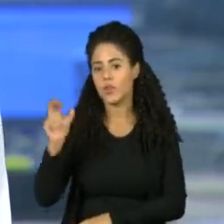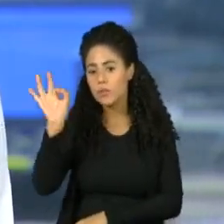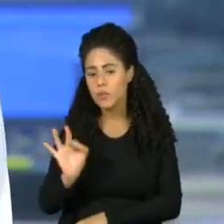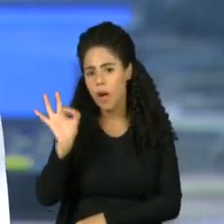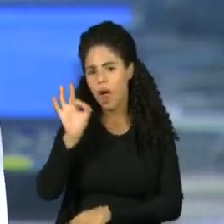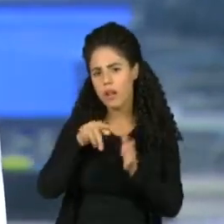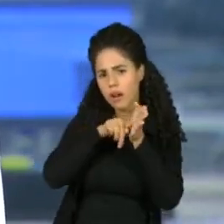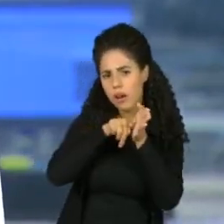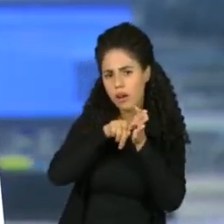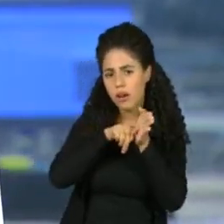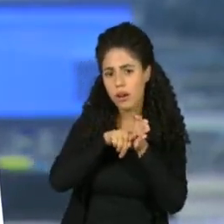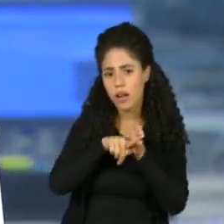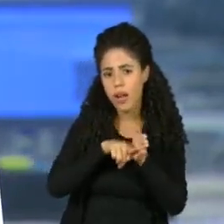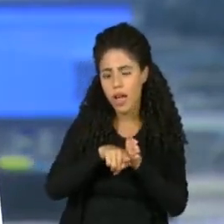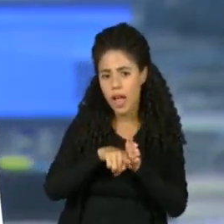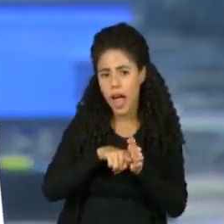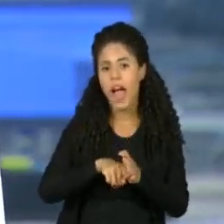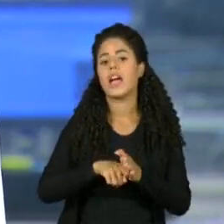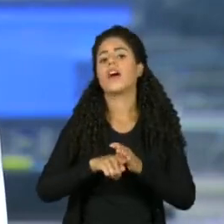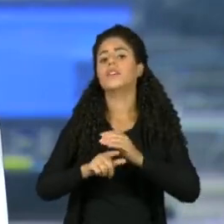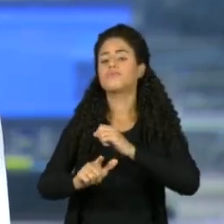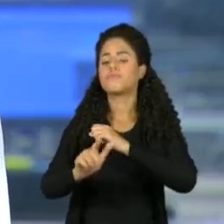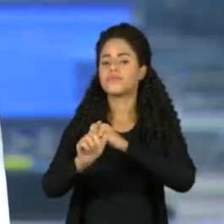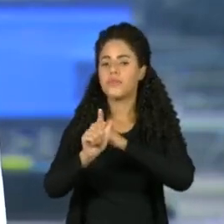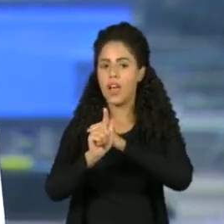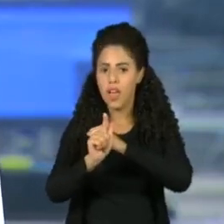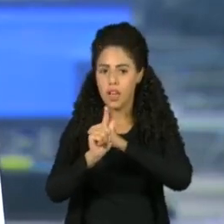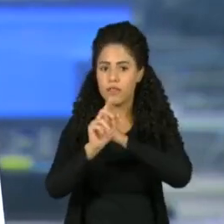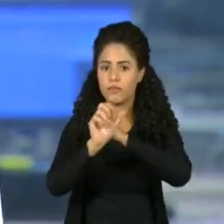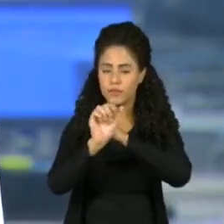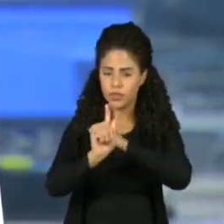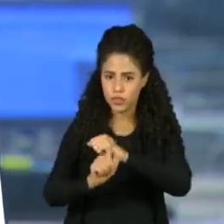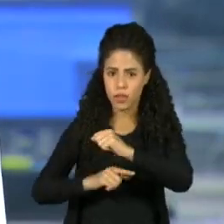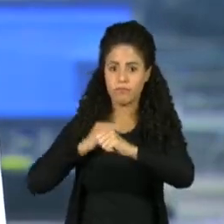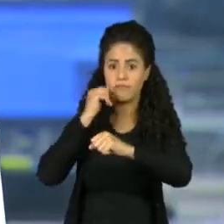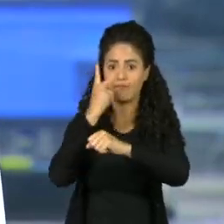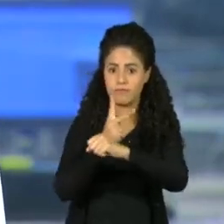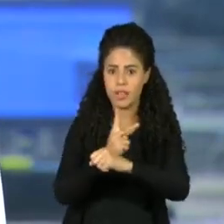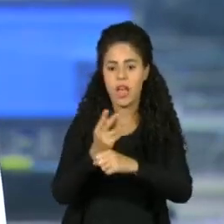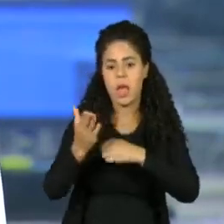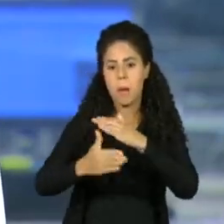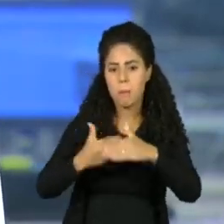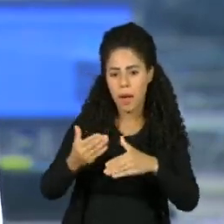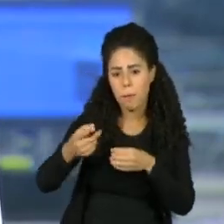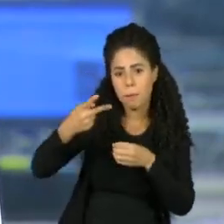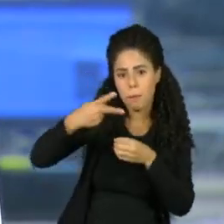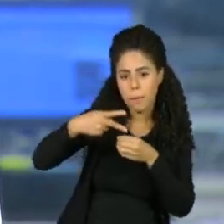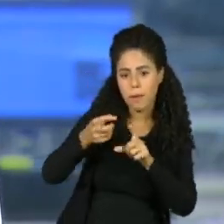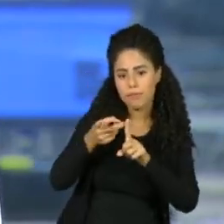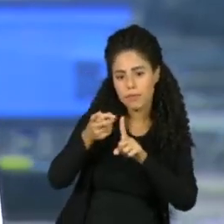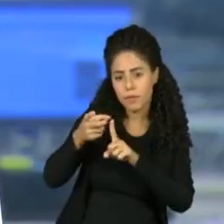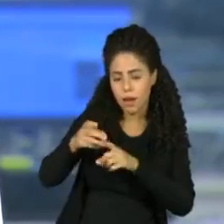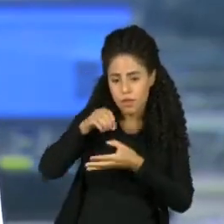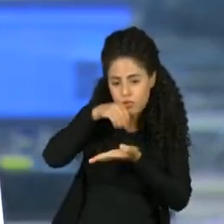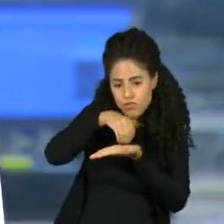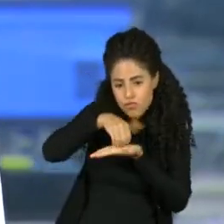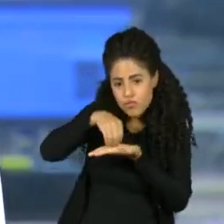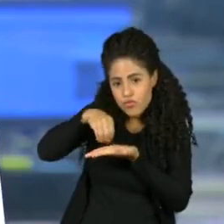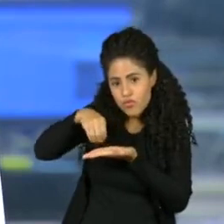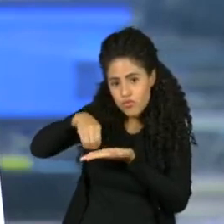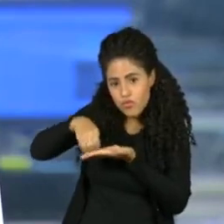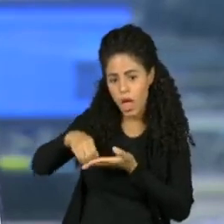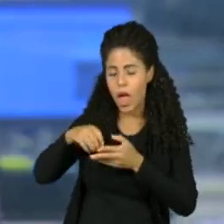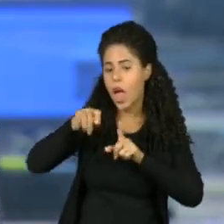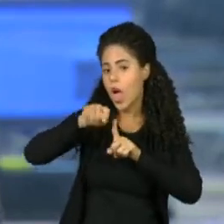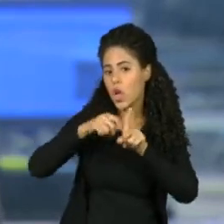aumento segundo os pesquisadores da Fundação Getúlio Vargas se deve principalmente aos preços do minério de ferro e da soja nos